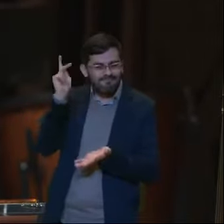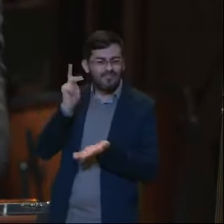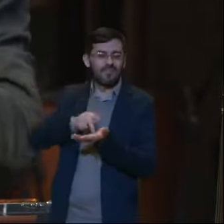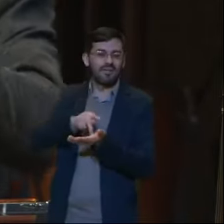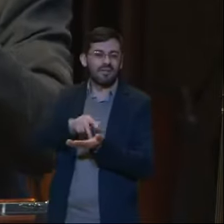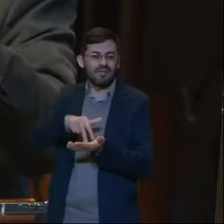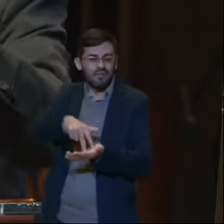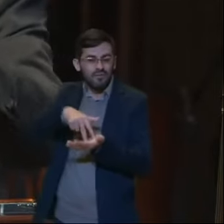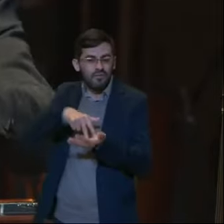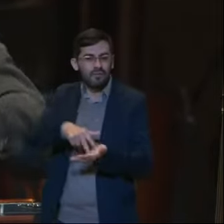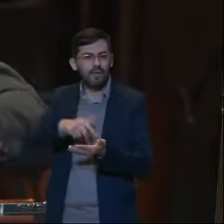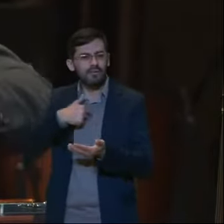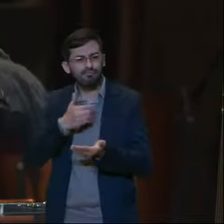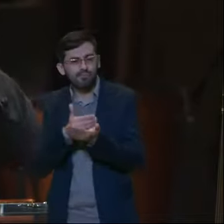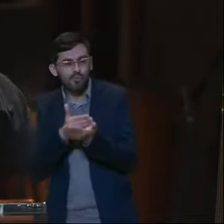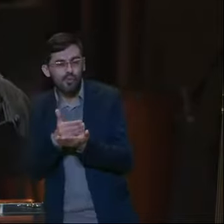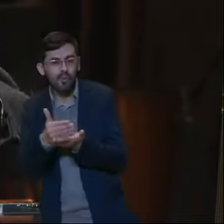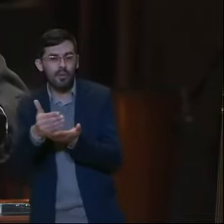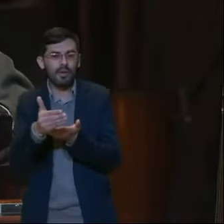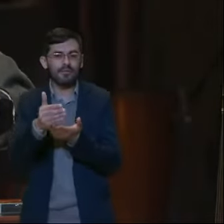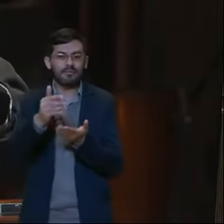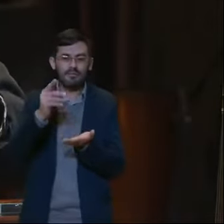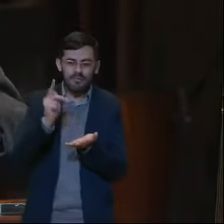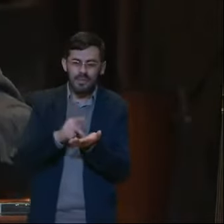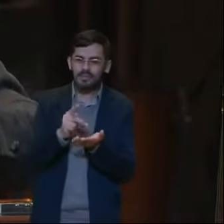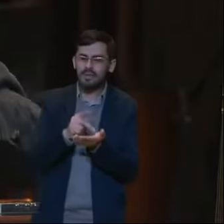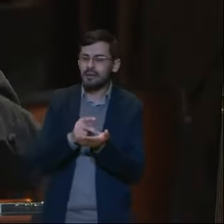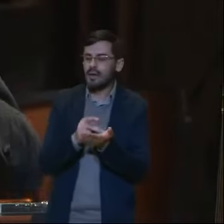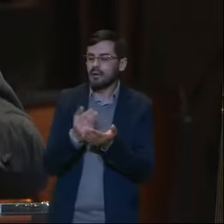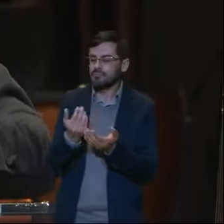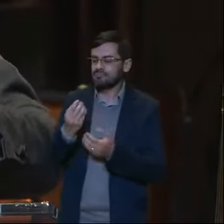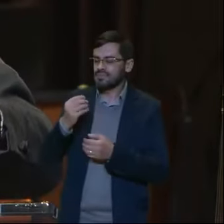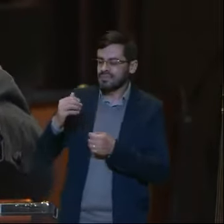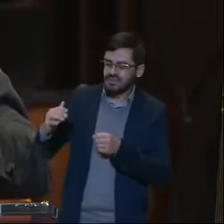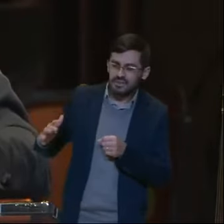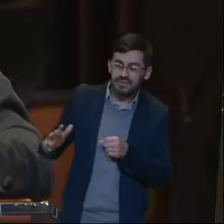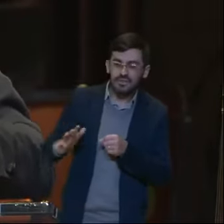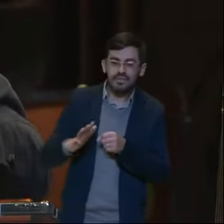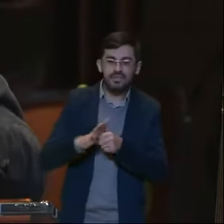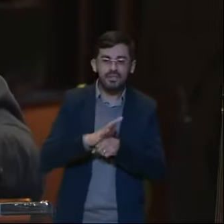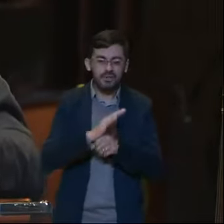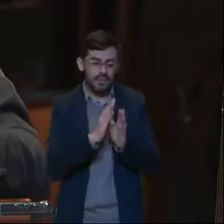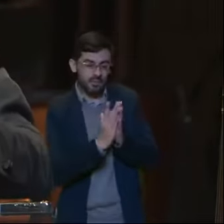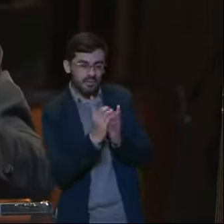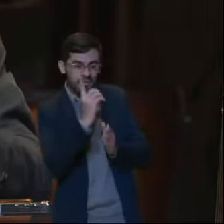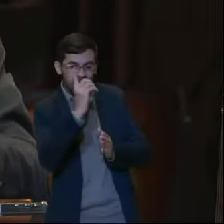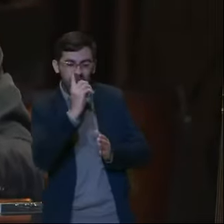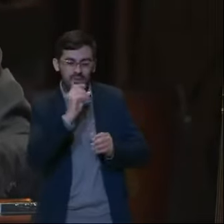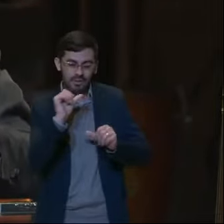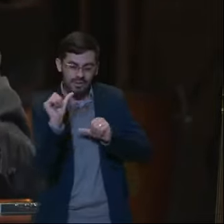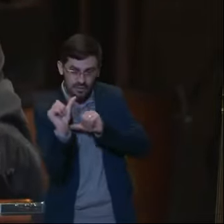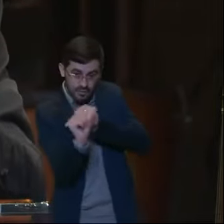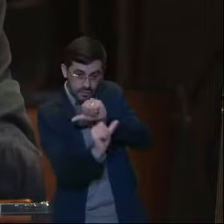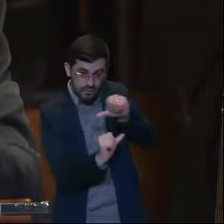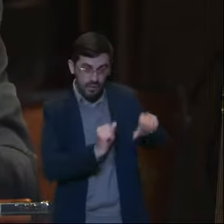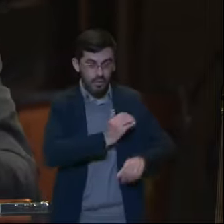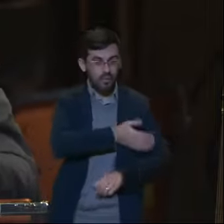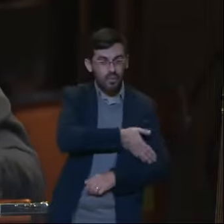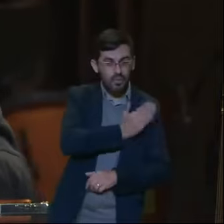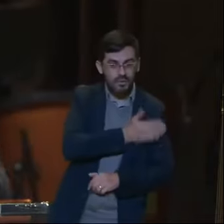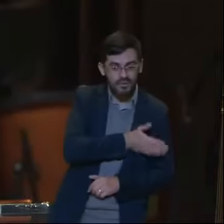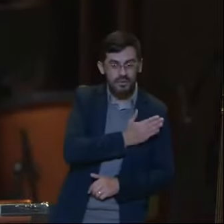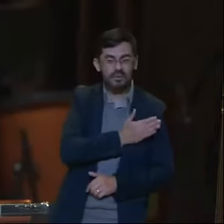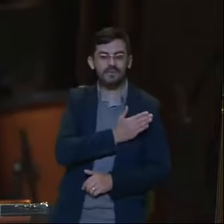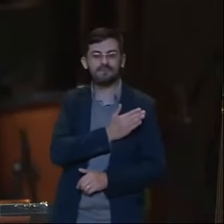você começa a se alimentar da palavra de Deus. E essa palavra vai te transformando, vai transformando o seu coração, vai transformando o